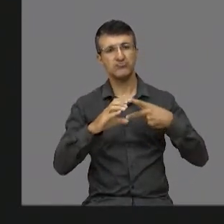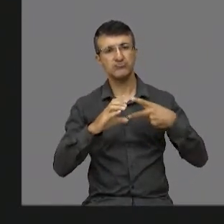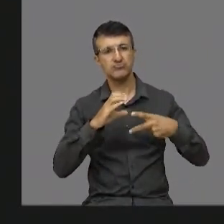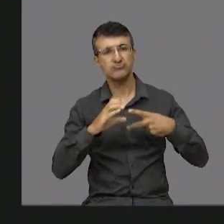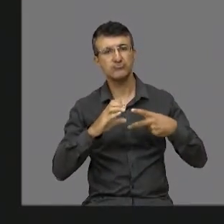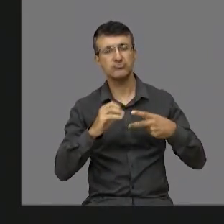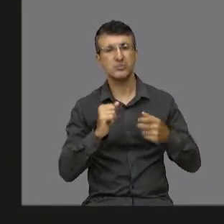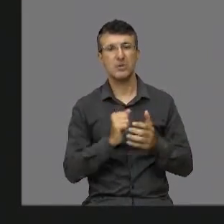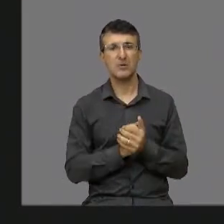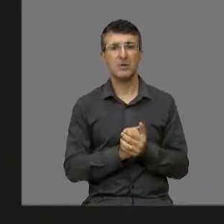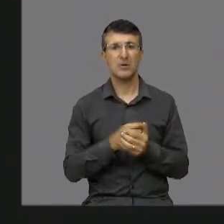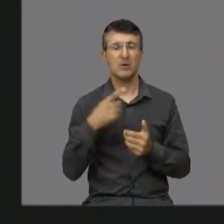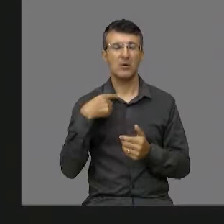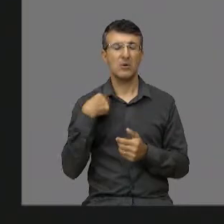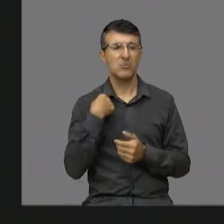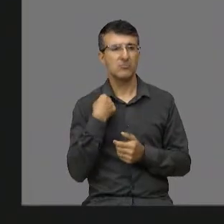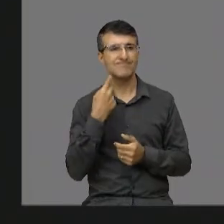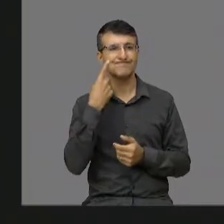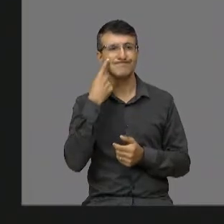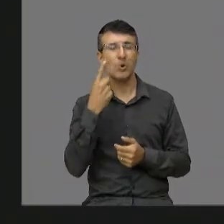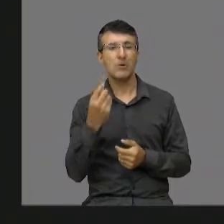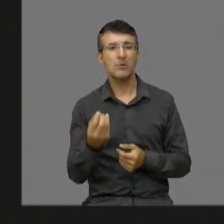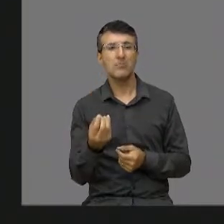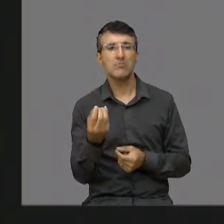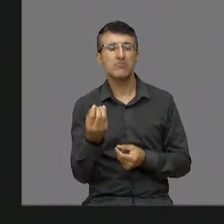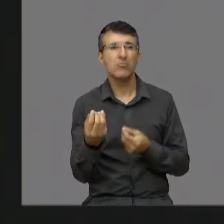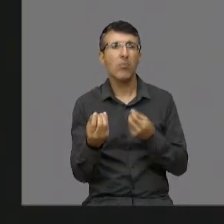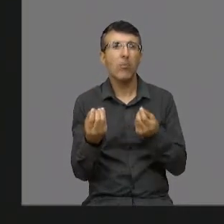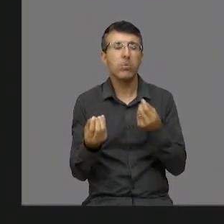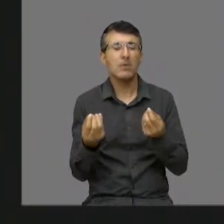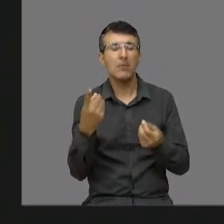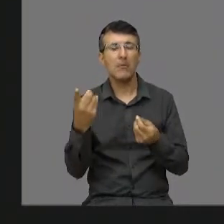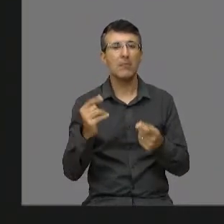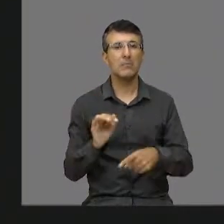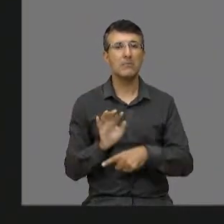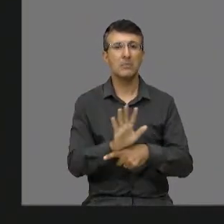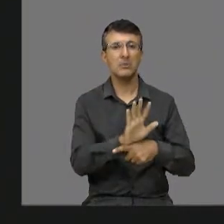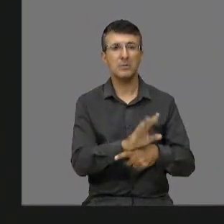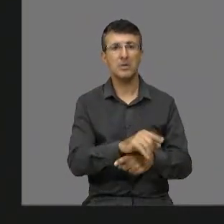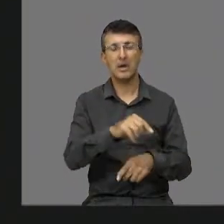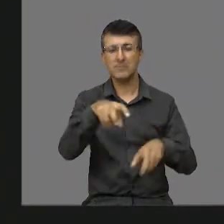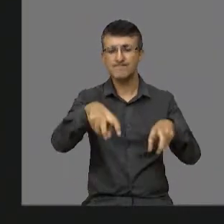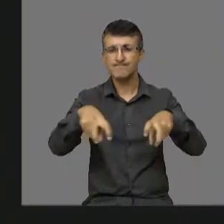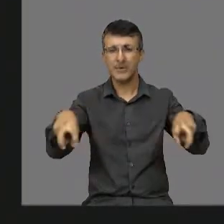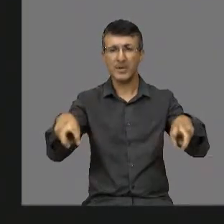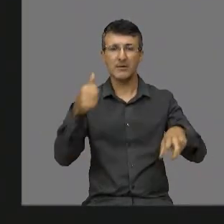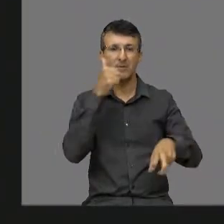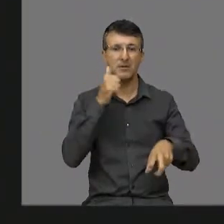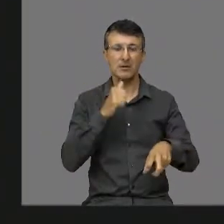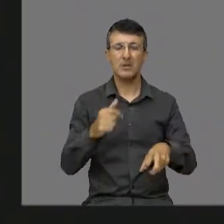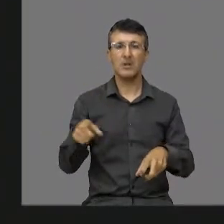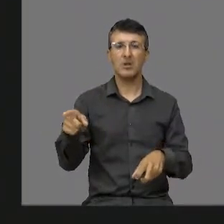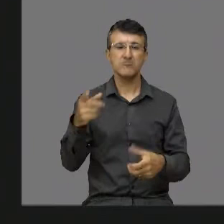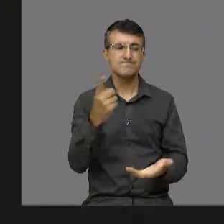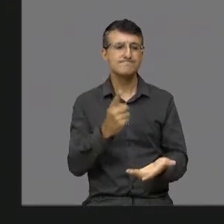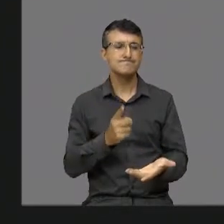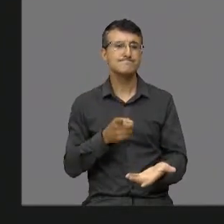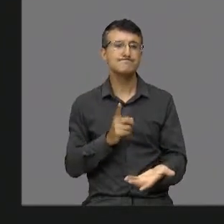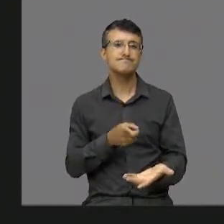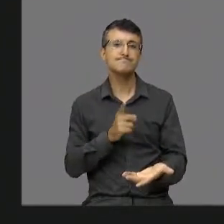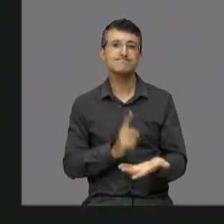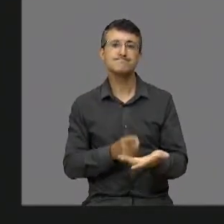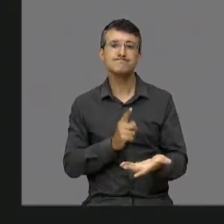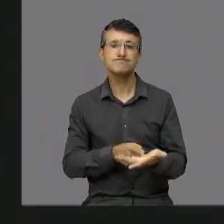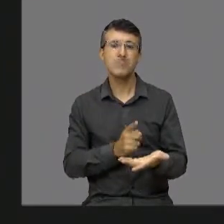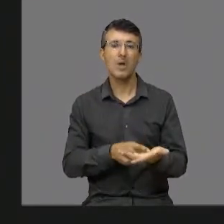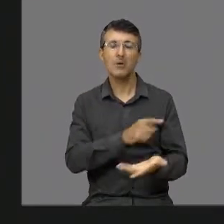poder ajudar. E aqui, temos aqui a bancada feminina, né, que está aqui cobrando dos vereadores, para poder que nossa cidade possa